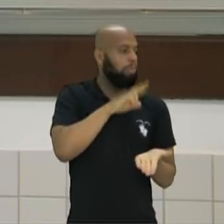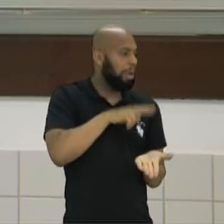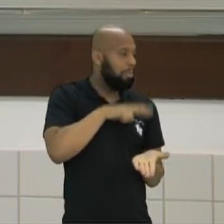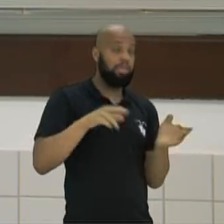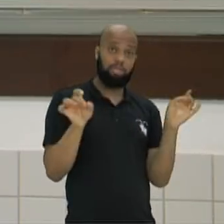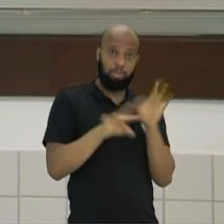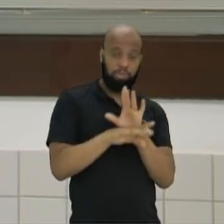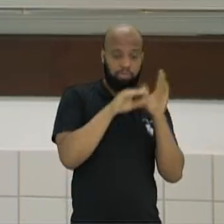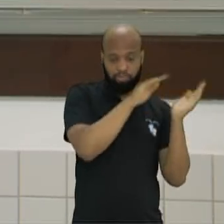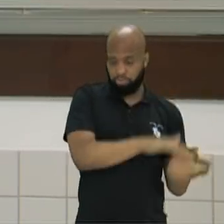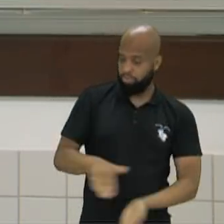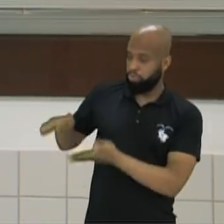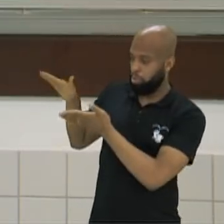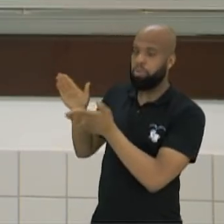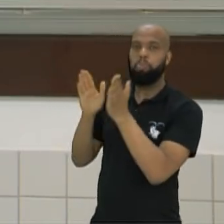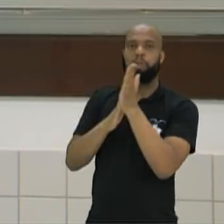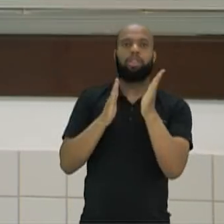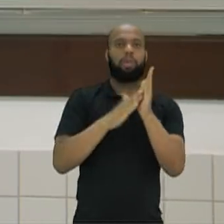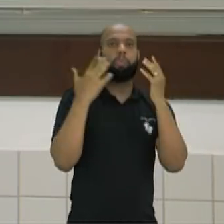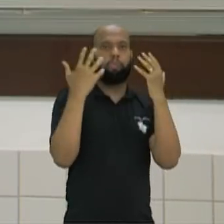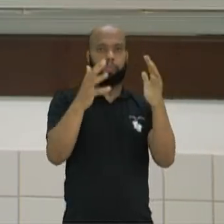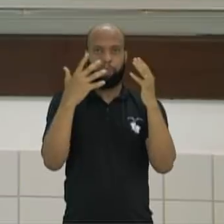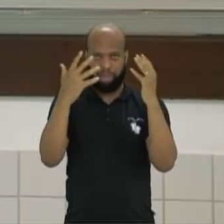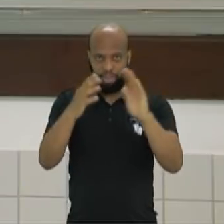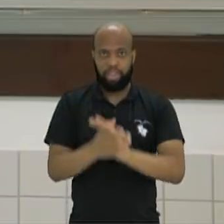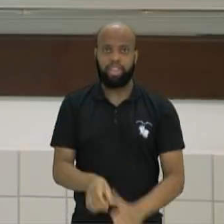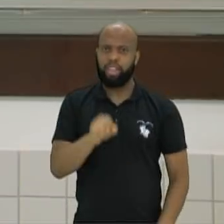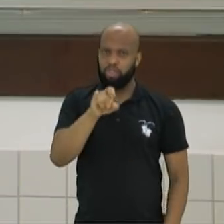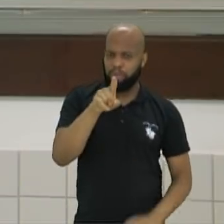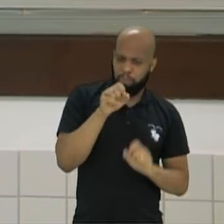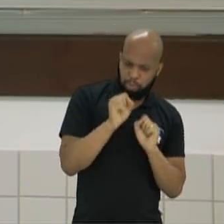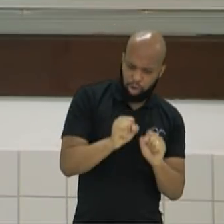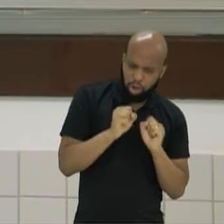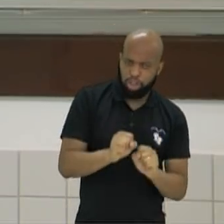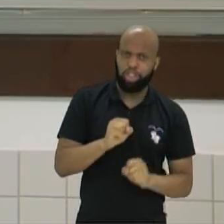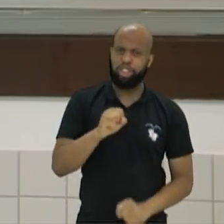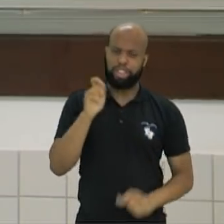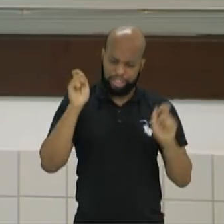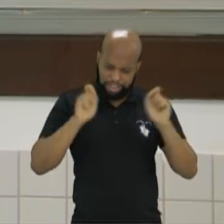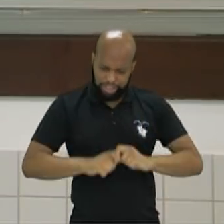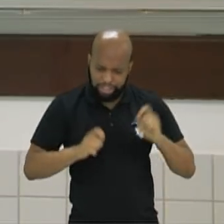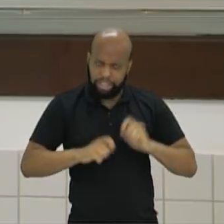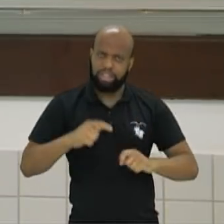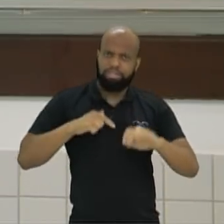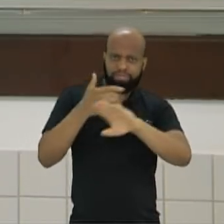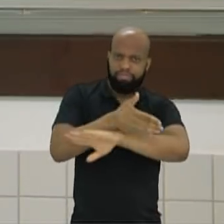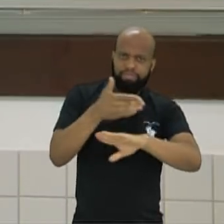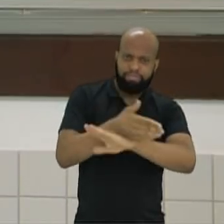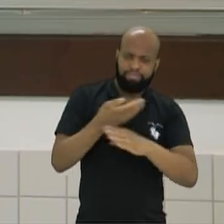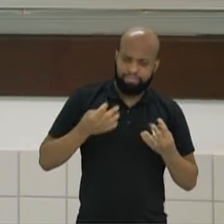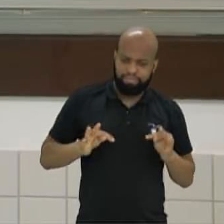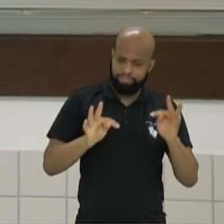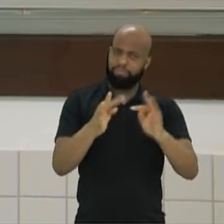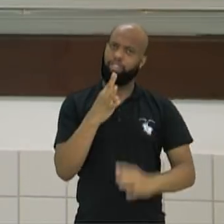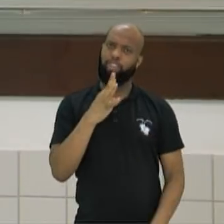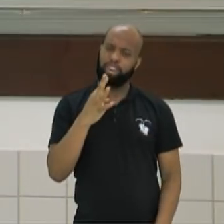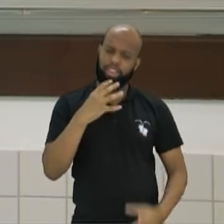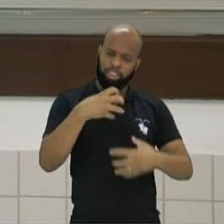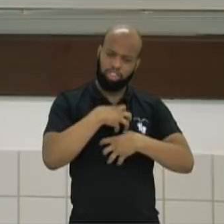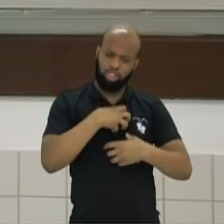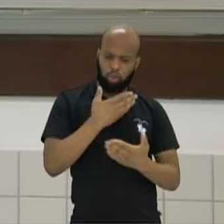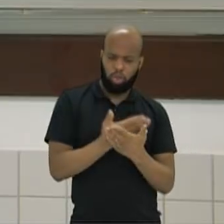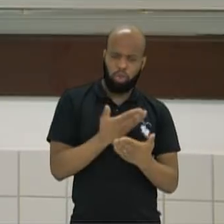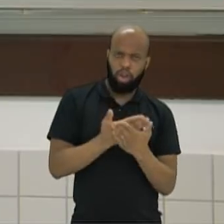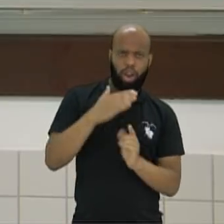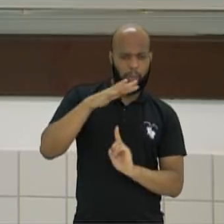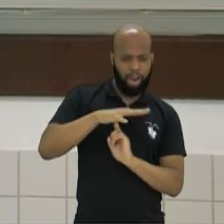seja dar parabéns, está estudando. Mas quem pode, quem tem condições, quem tem acesso tecnológico, venha conhecer o sistema do Aula Paraná, conversando